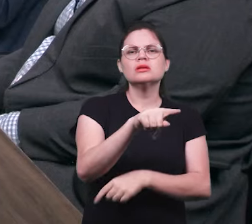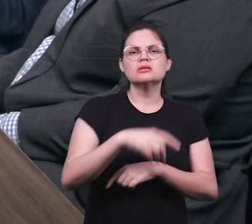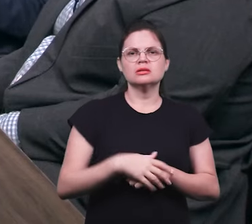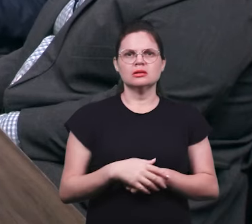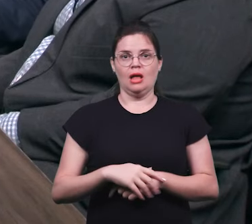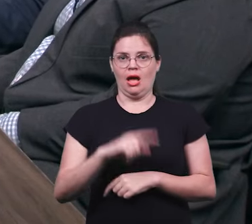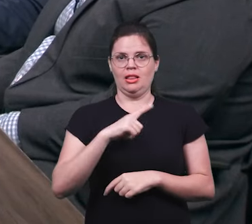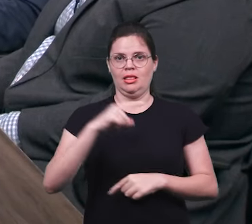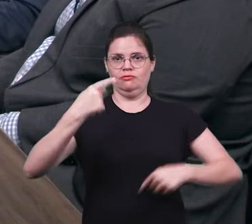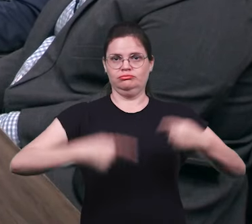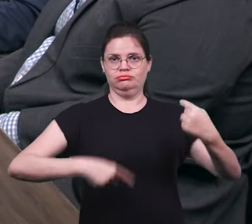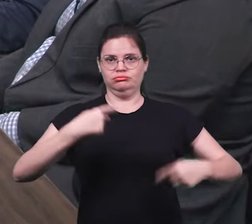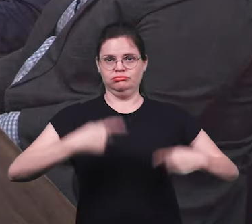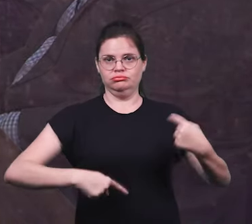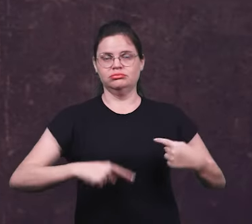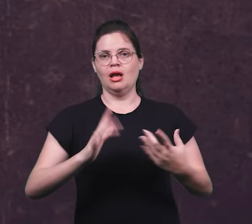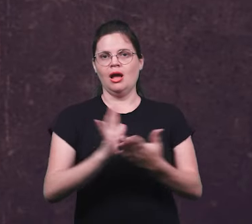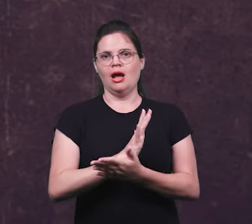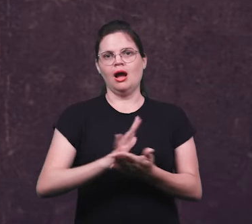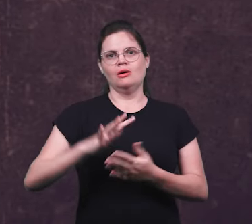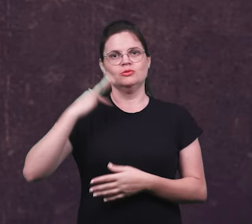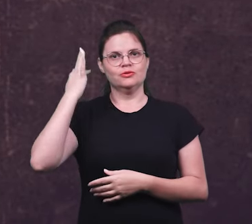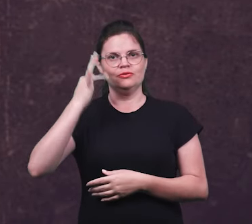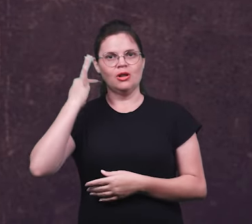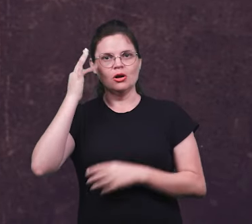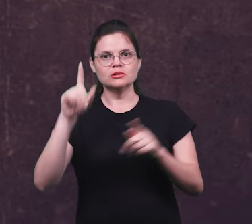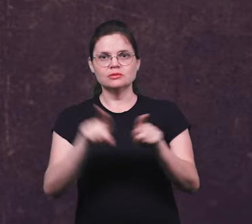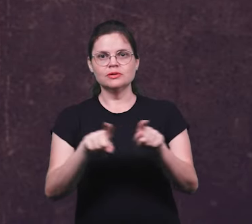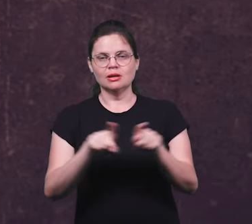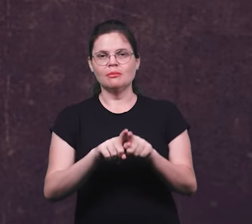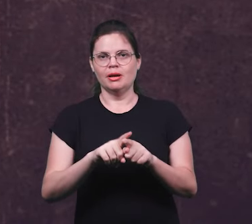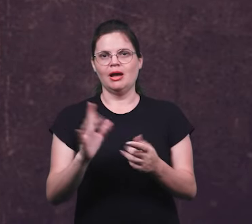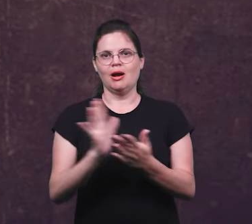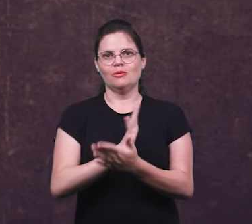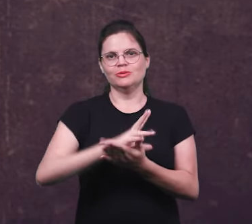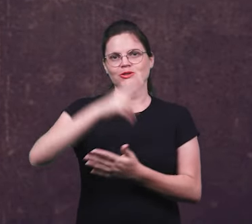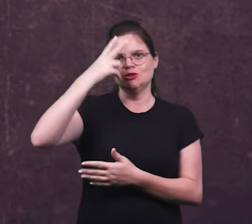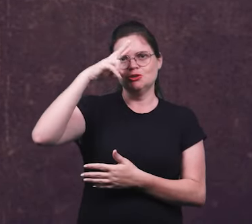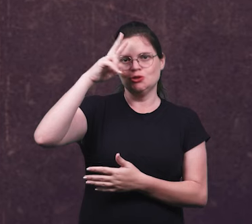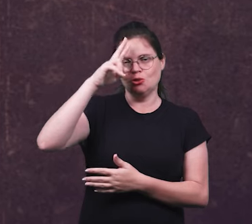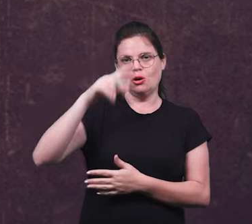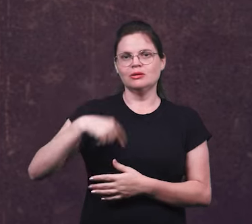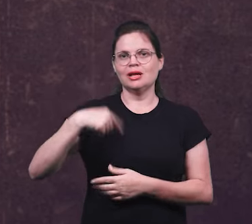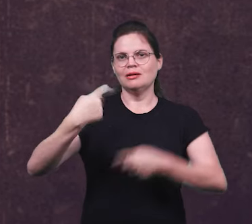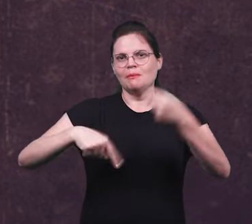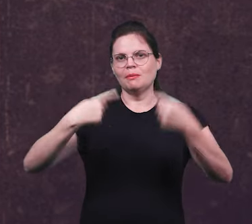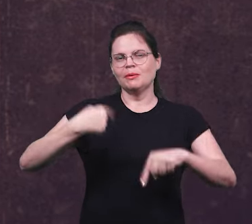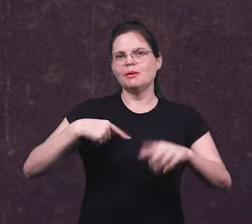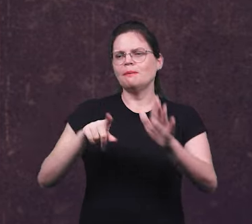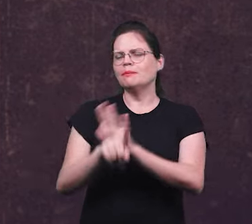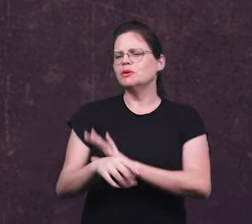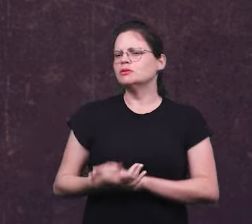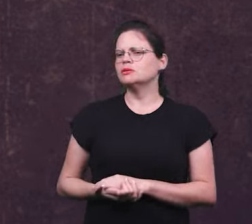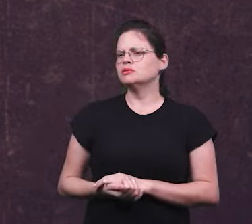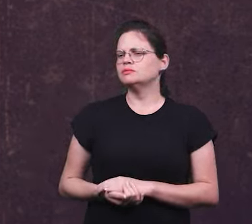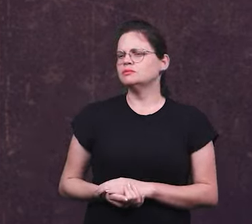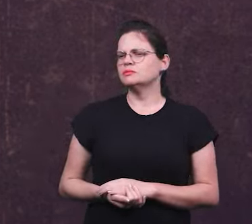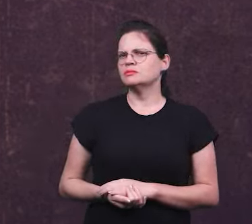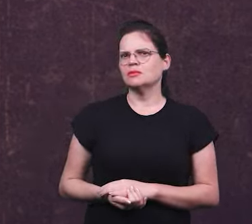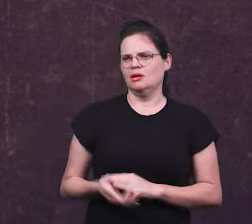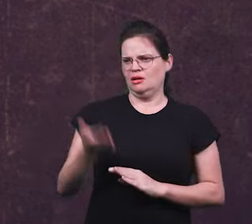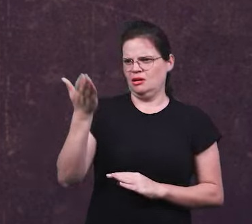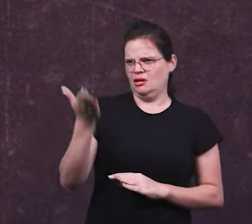até diz aqui, uma discussão, alguns filósofos epicureus, estoicos, contendiam com ele, havendo a quem perguntasse: o que